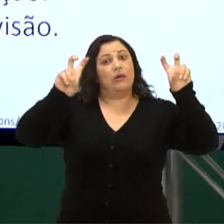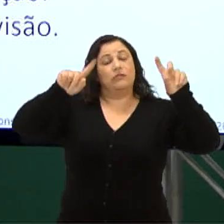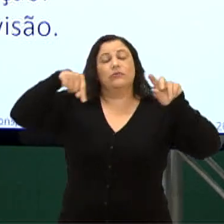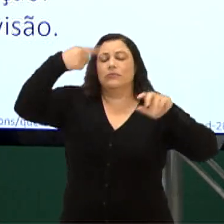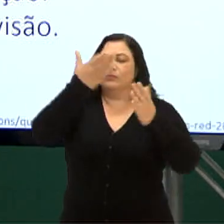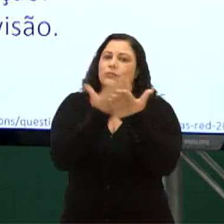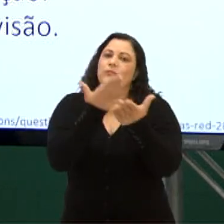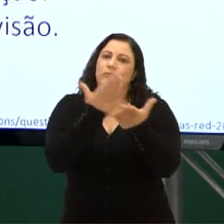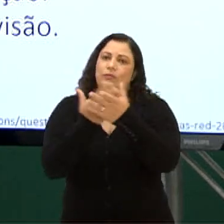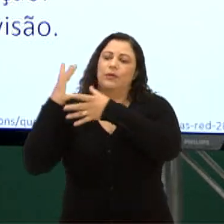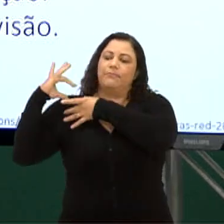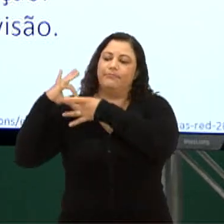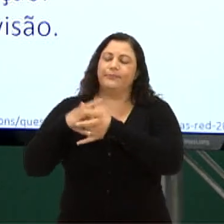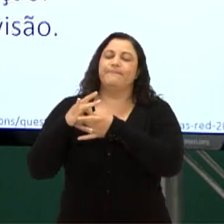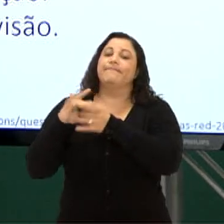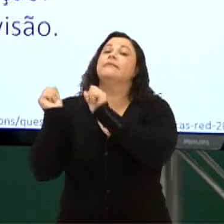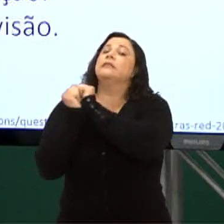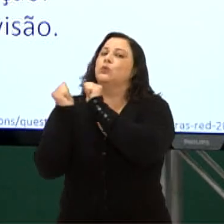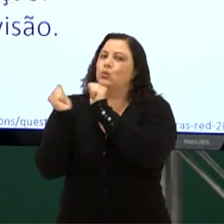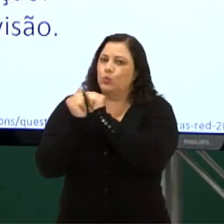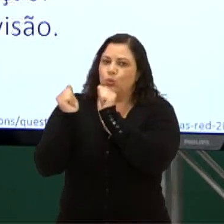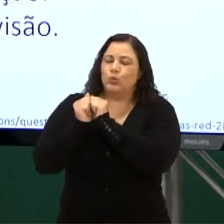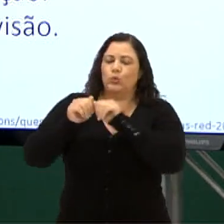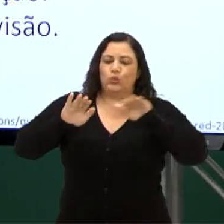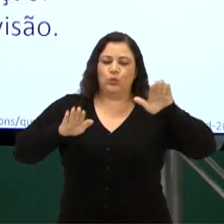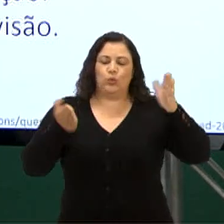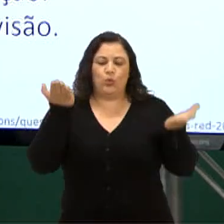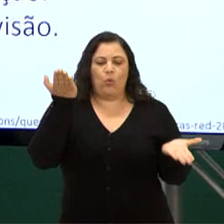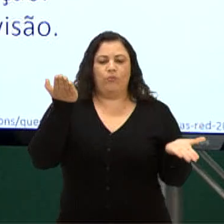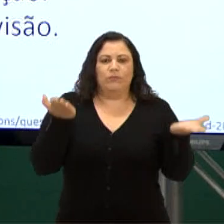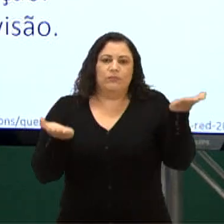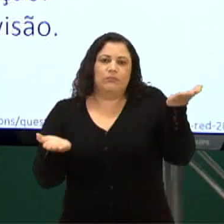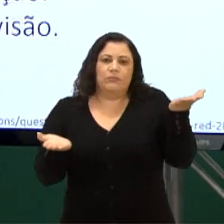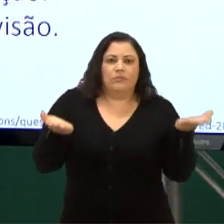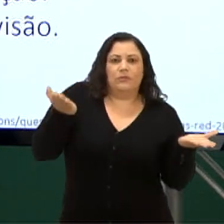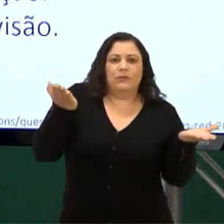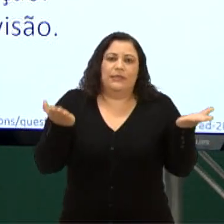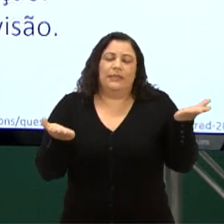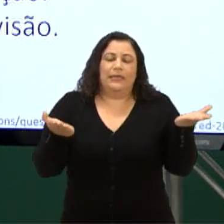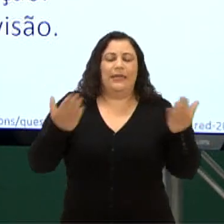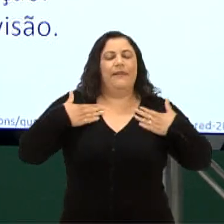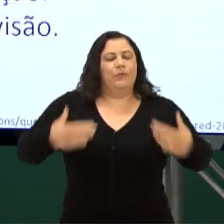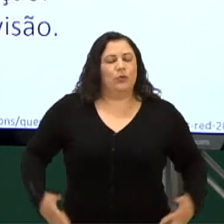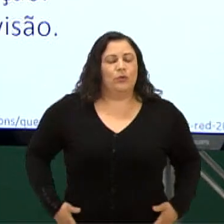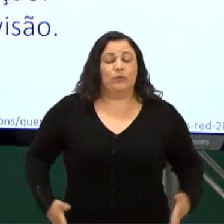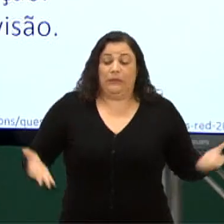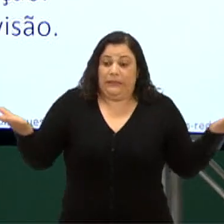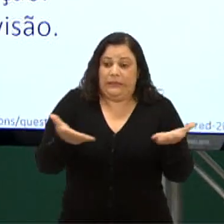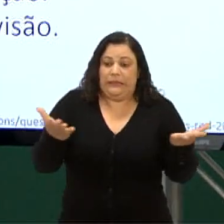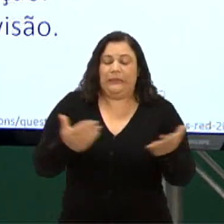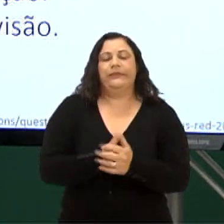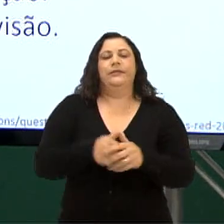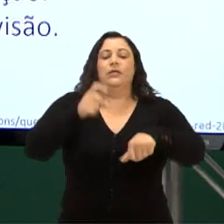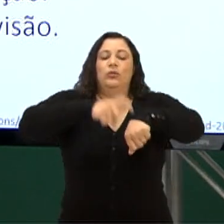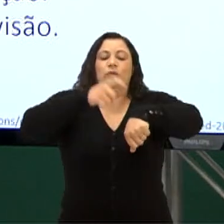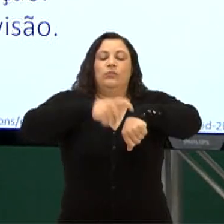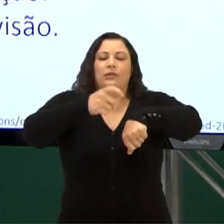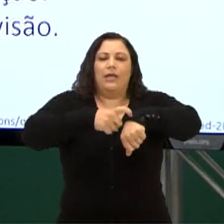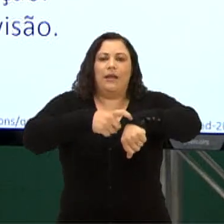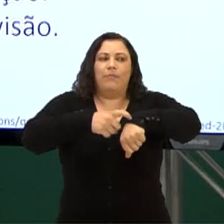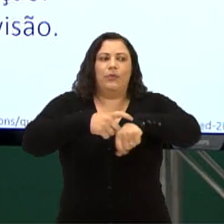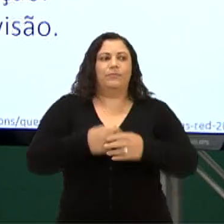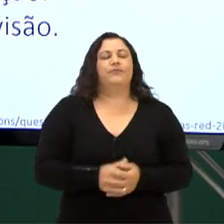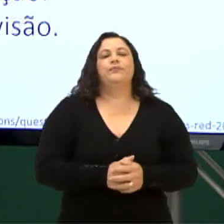eles estão relacionados com o quê? Com o equilíbrio do nosso corpo. Deu o nosso tempo, bombou resposta. A, B,